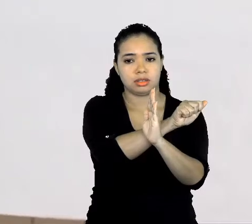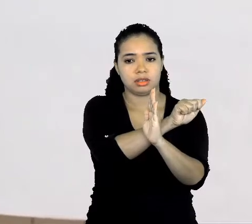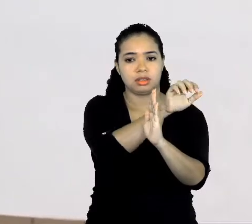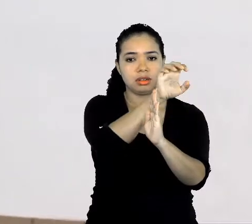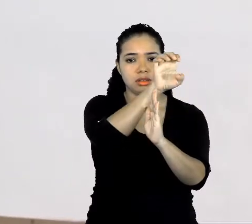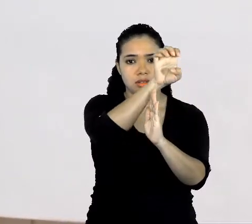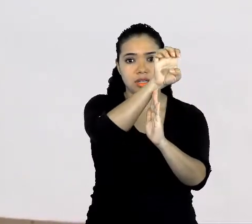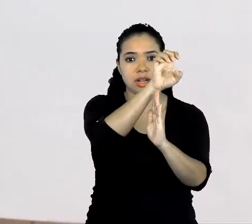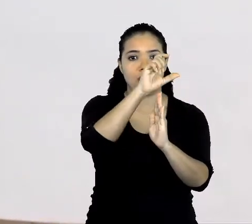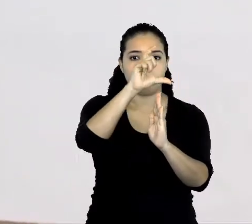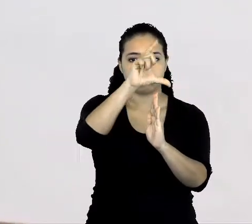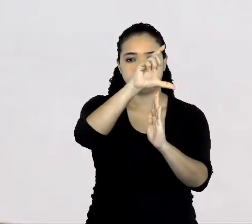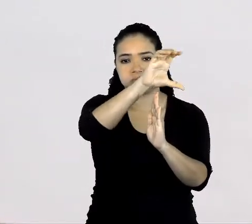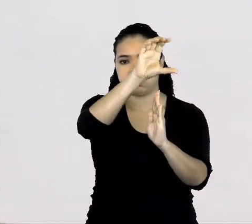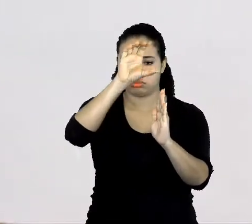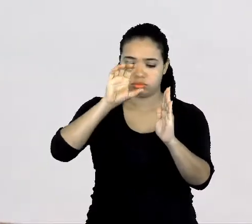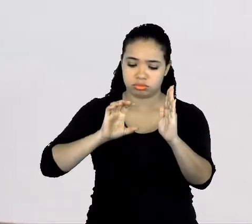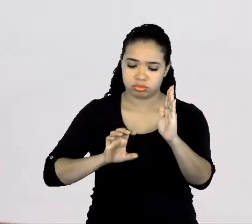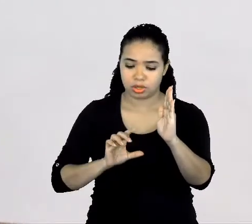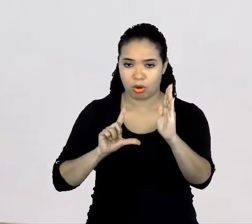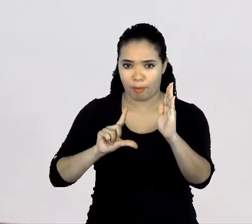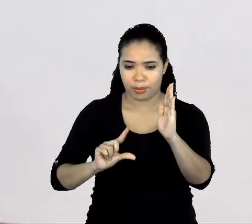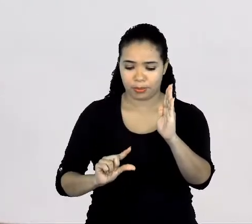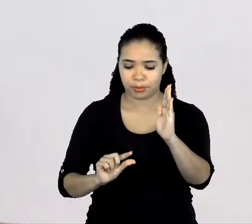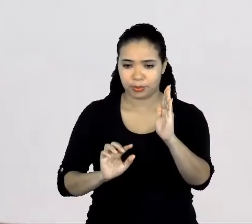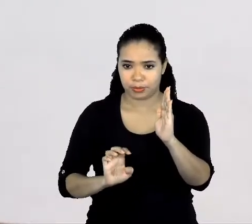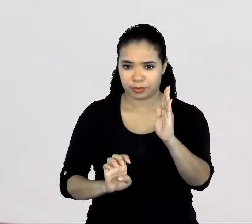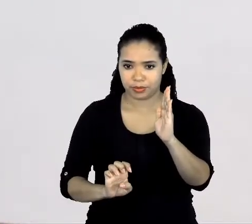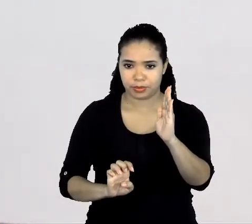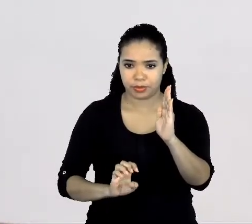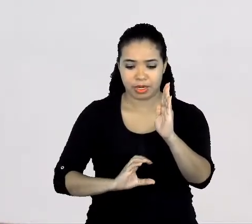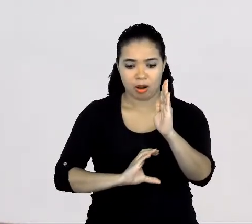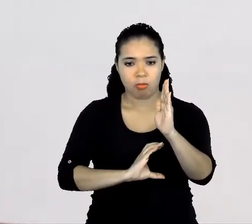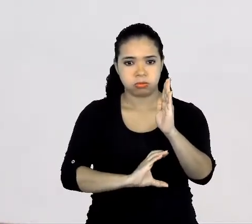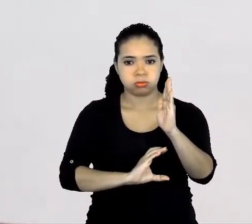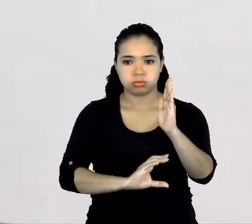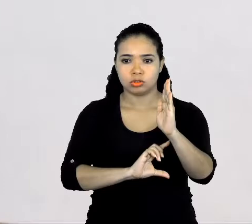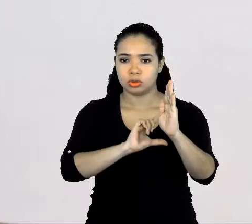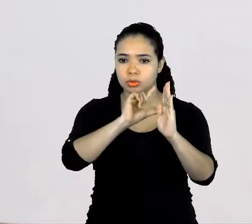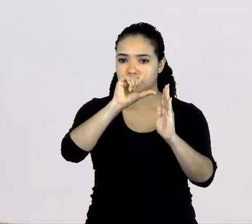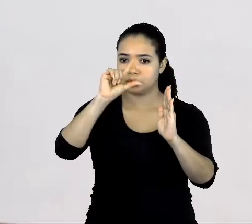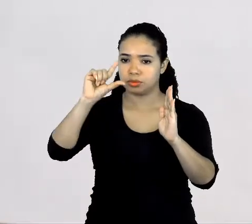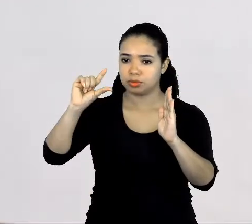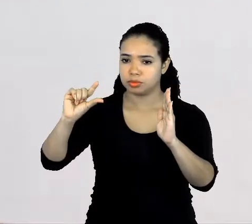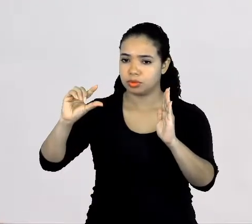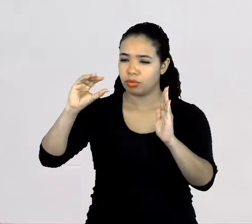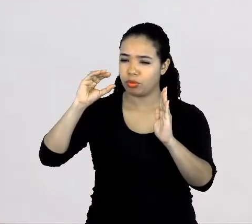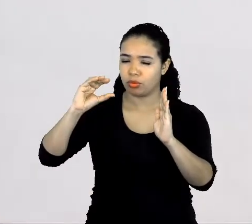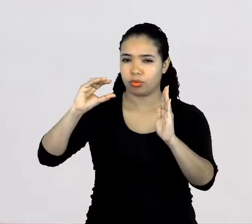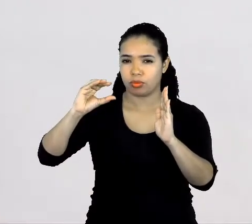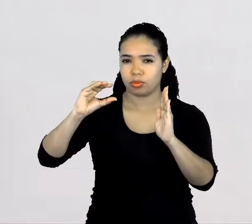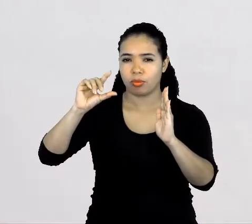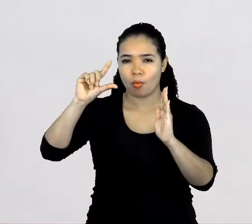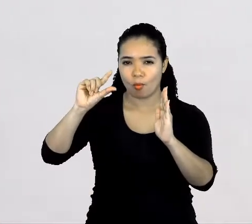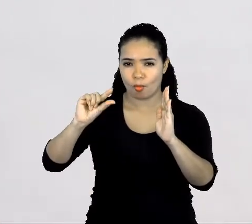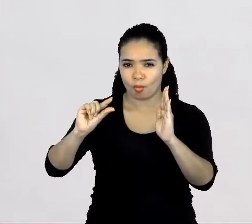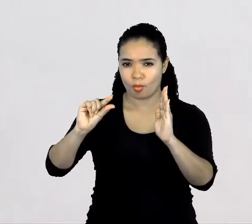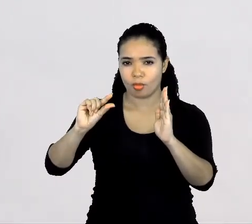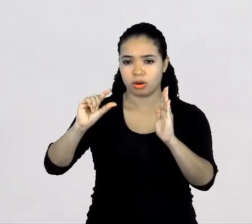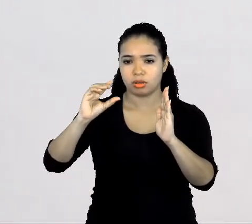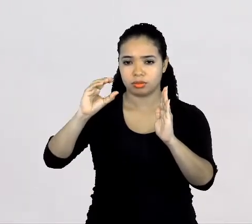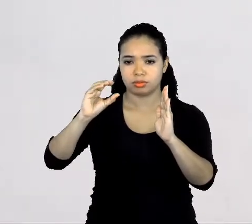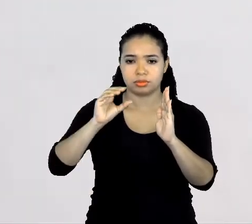C a reta oposta. Então nós já temos nomes para as retas. Uma outra observação é que tipo de triângulo ele